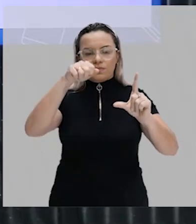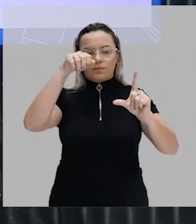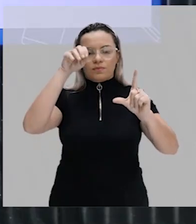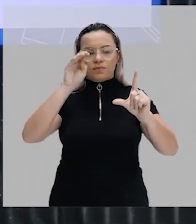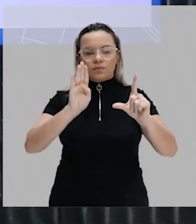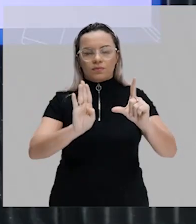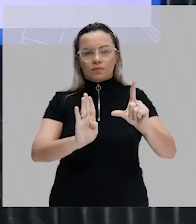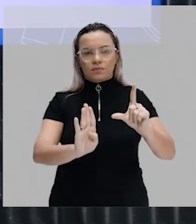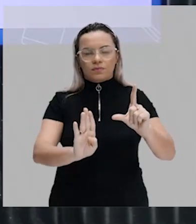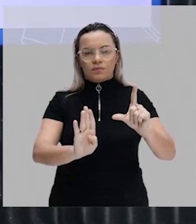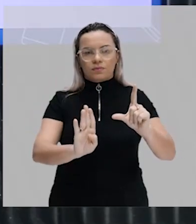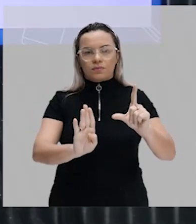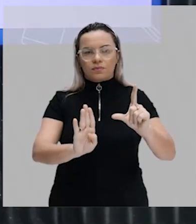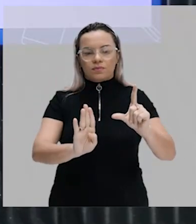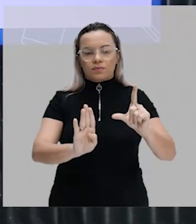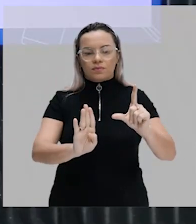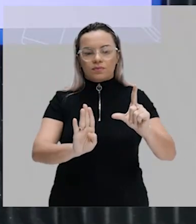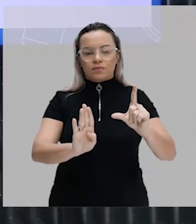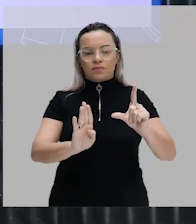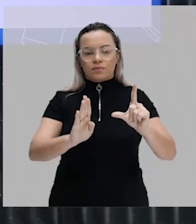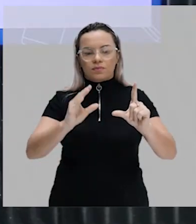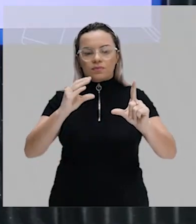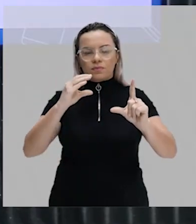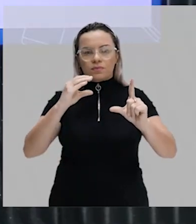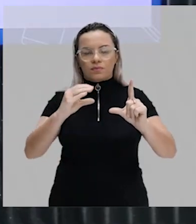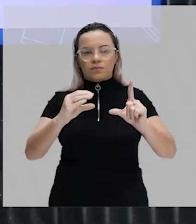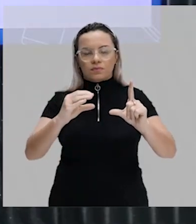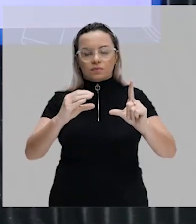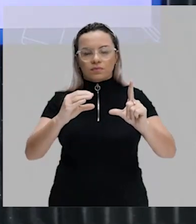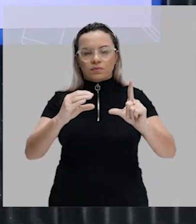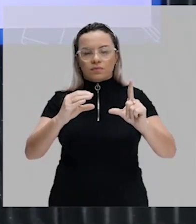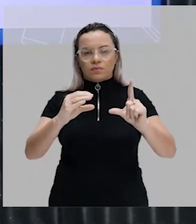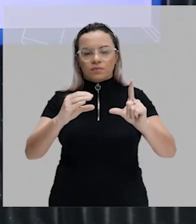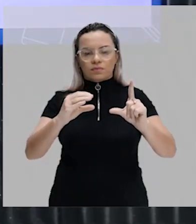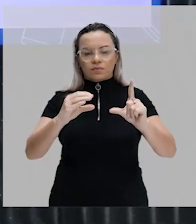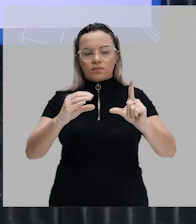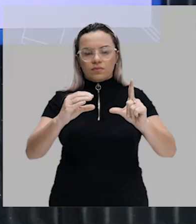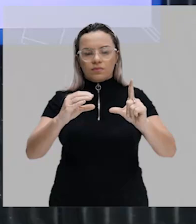11,5% na letra A, na letra B 15%, na letra C